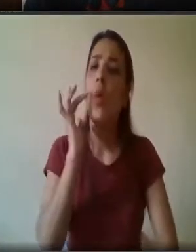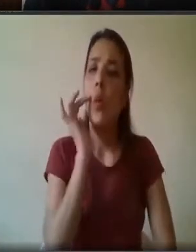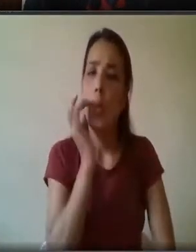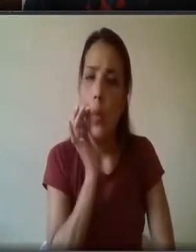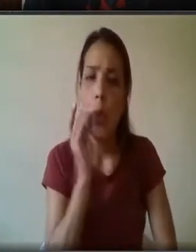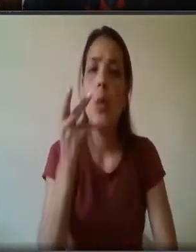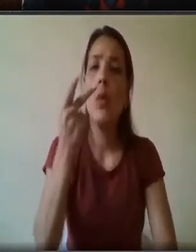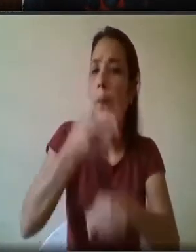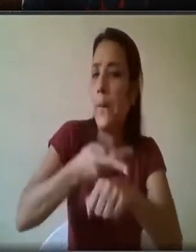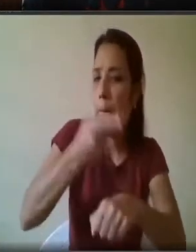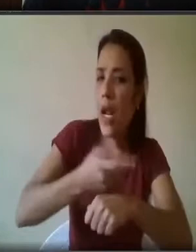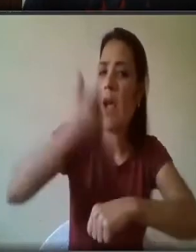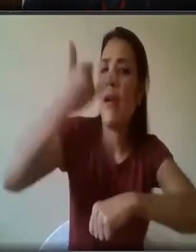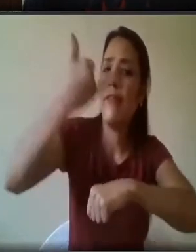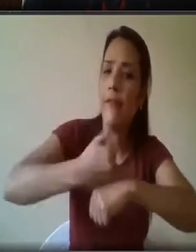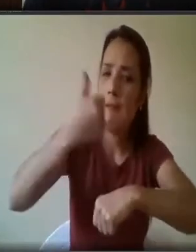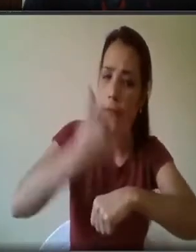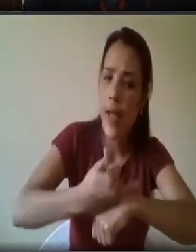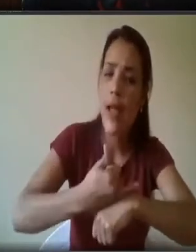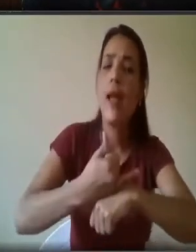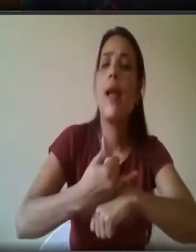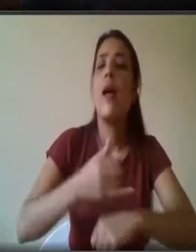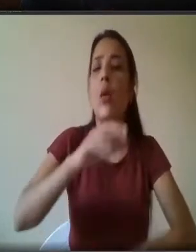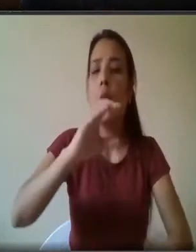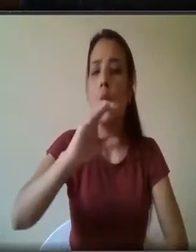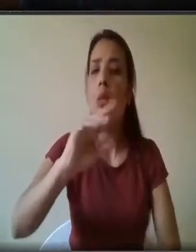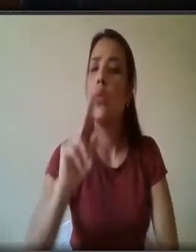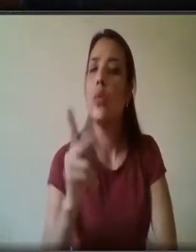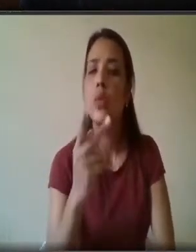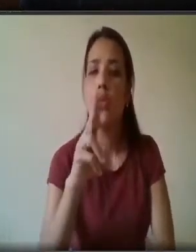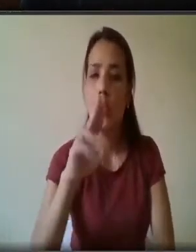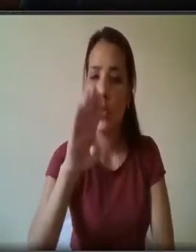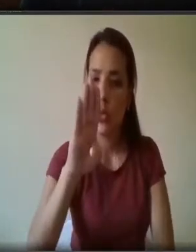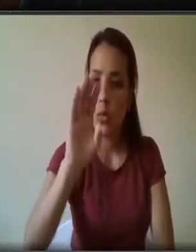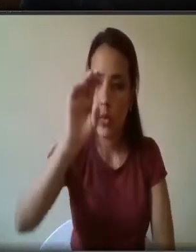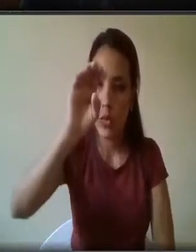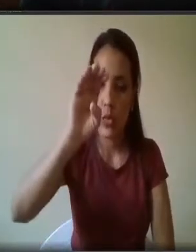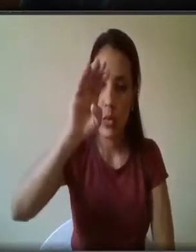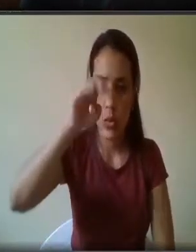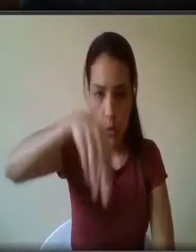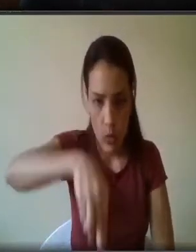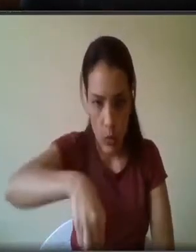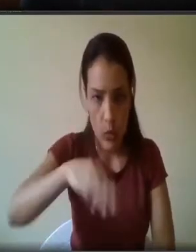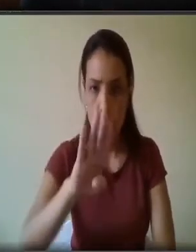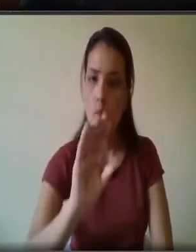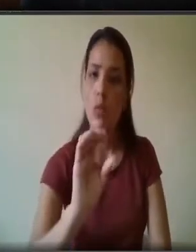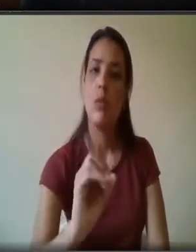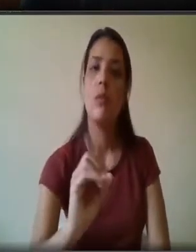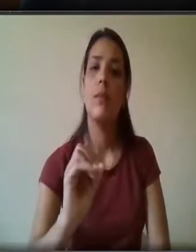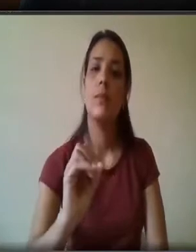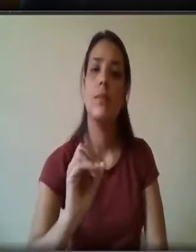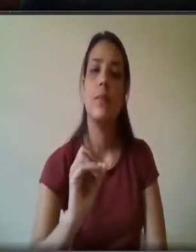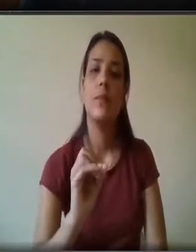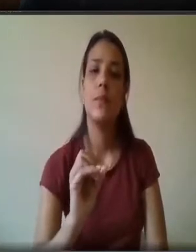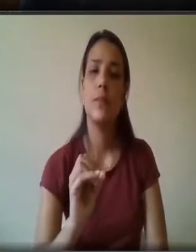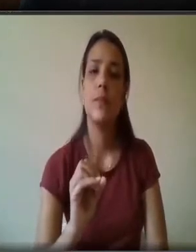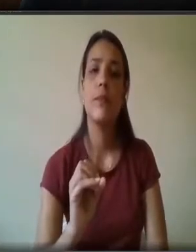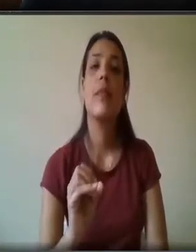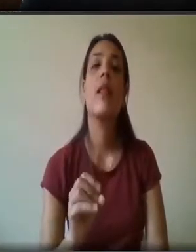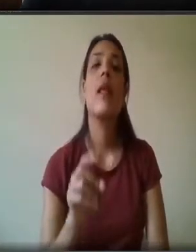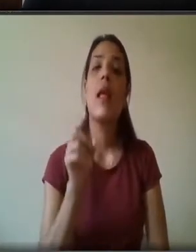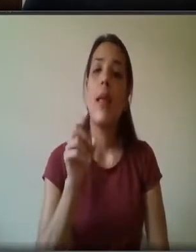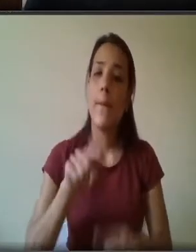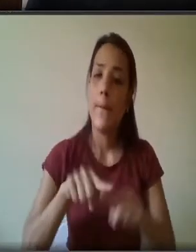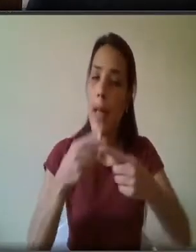tá? Manganês, chumbo, nióbio. Aqui nas bacias sedimentares, você já vai ter aí a questão do carvão